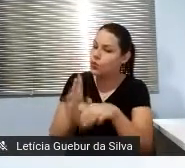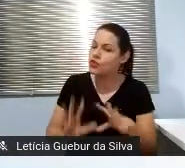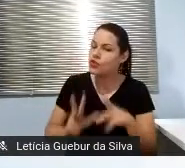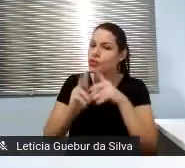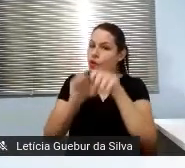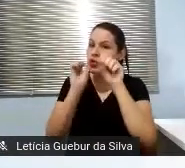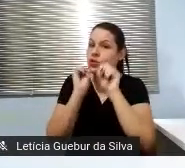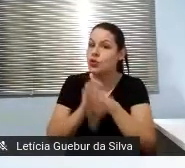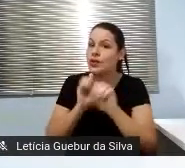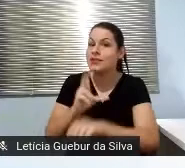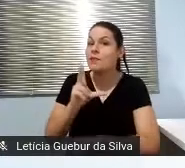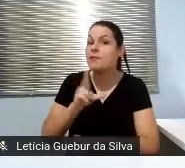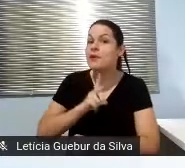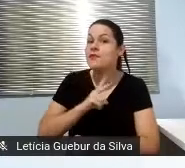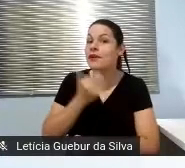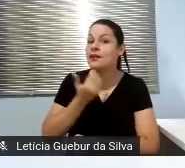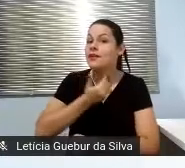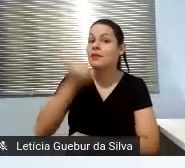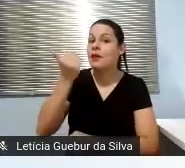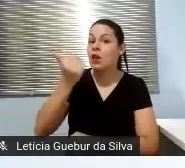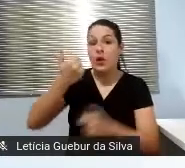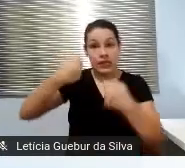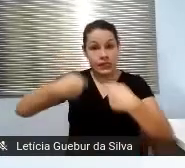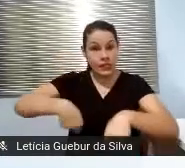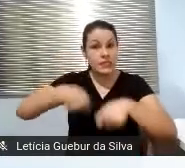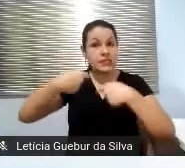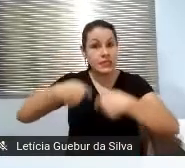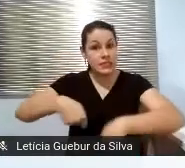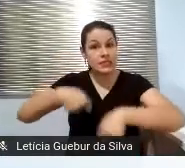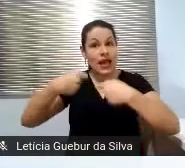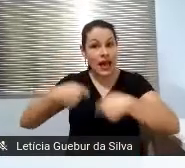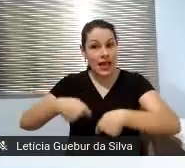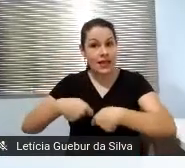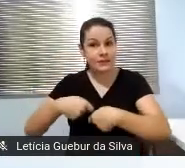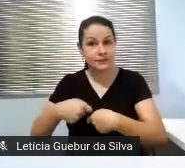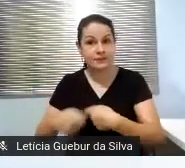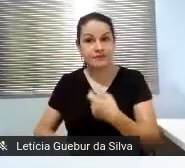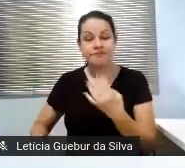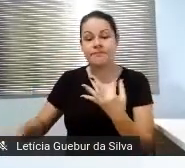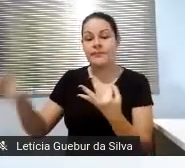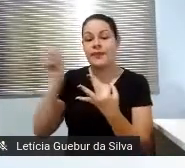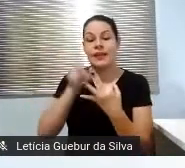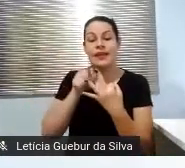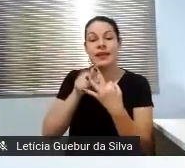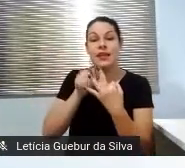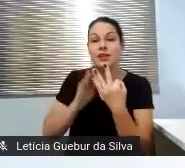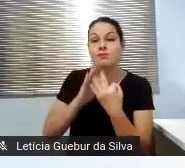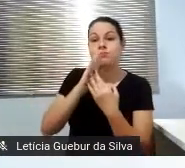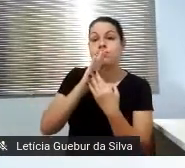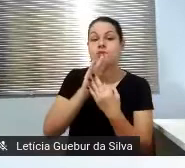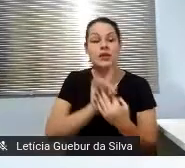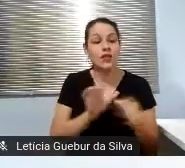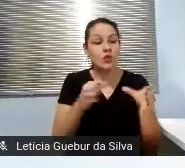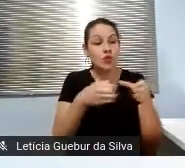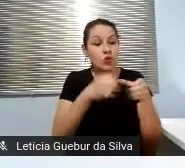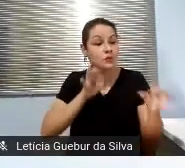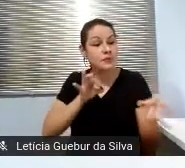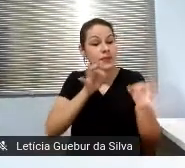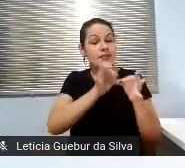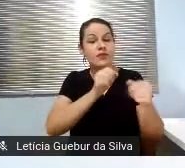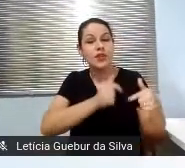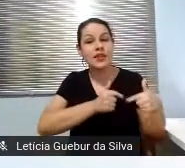como privada, como sendo necessária, a educação privada. E nós temos um grupo que defende